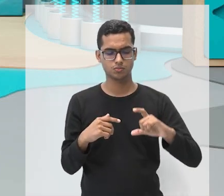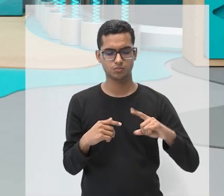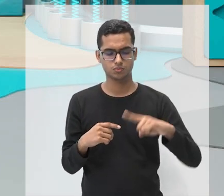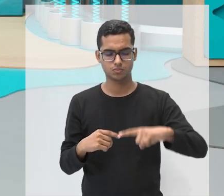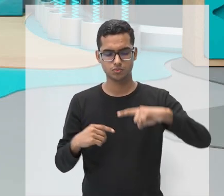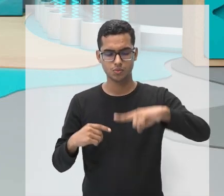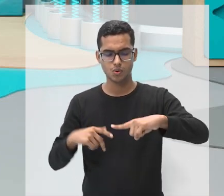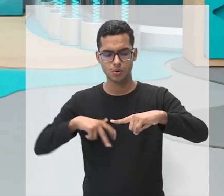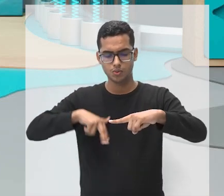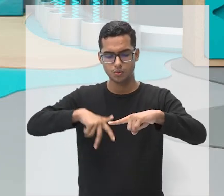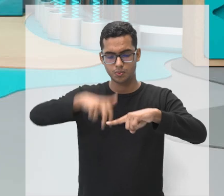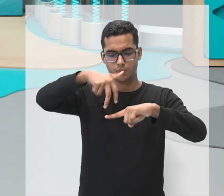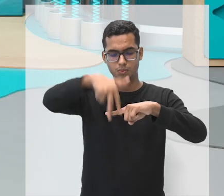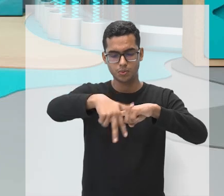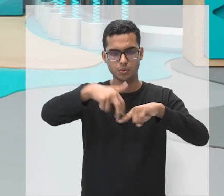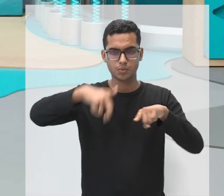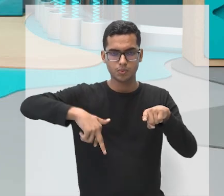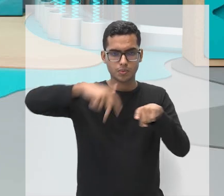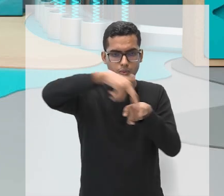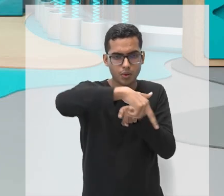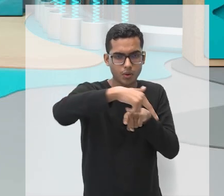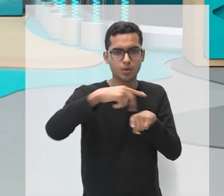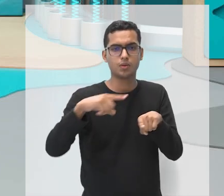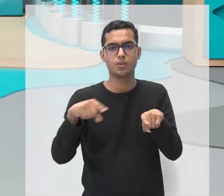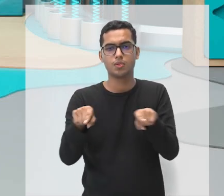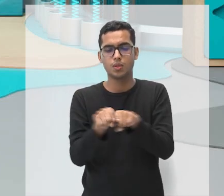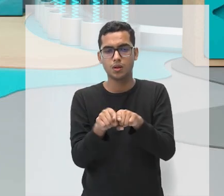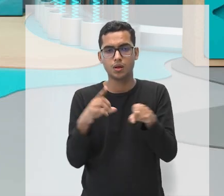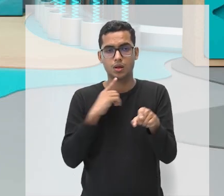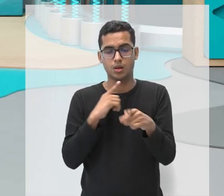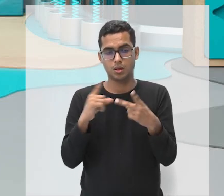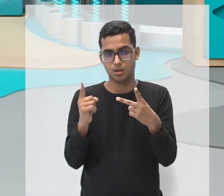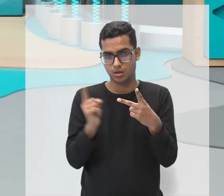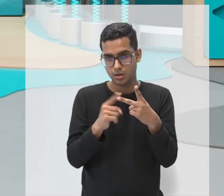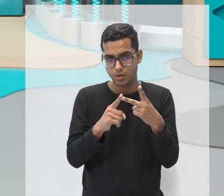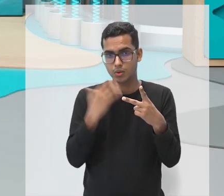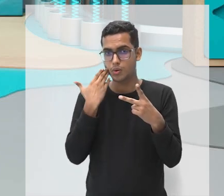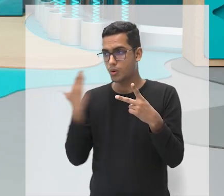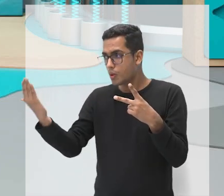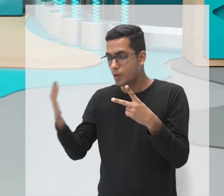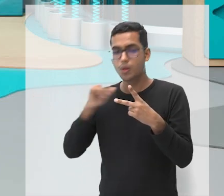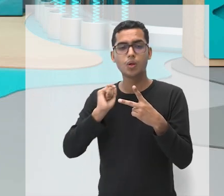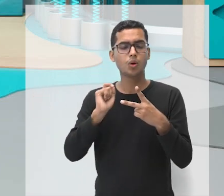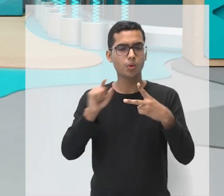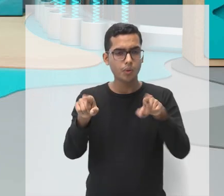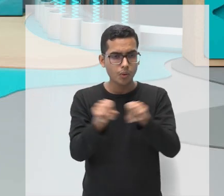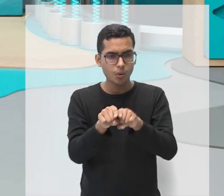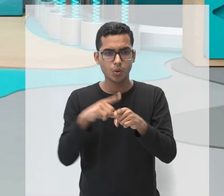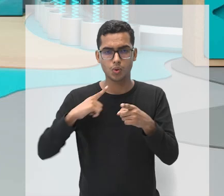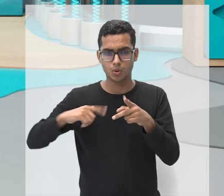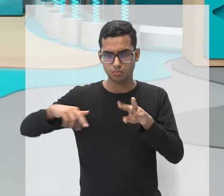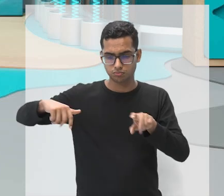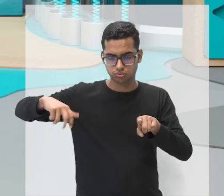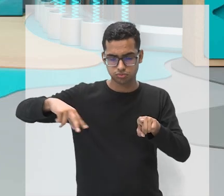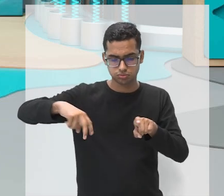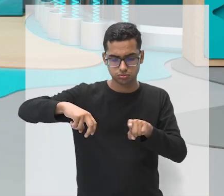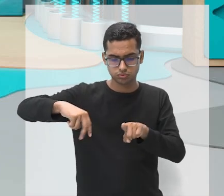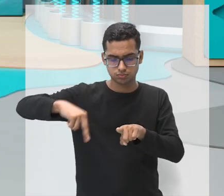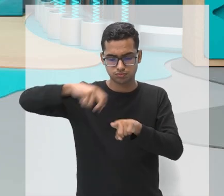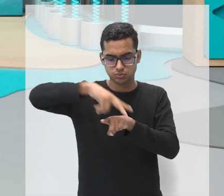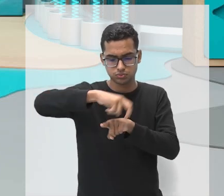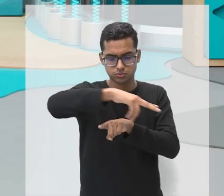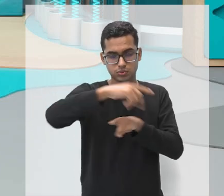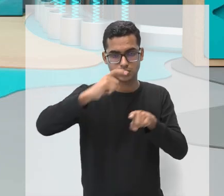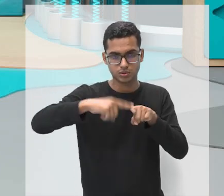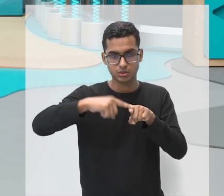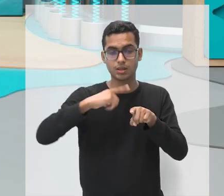corrida com obstáculos são 5 traves um pouco maiores e um fosso que vão se distribuir ali ao longo da pista.